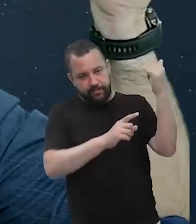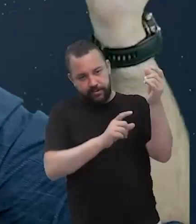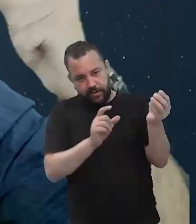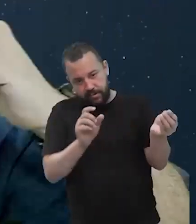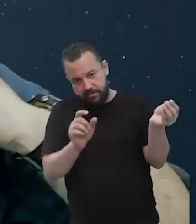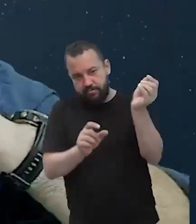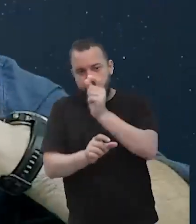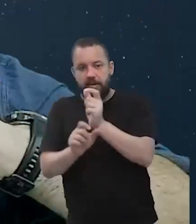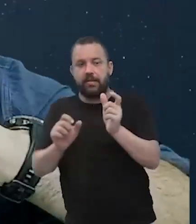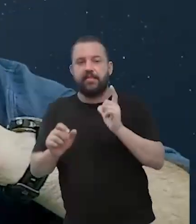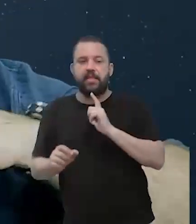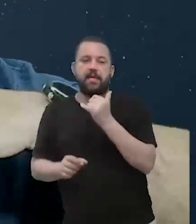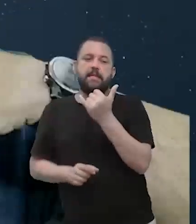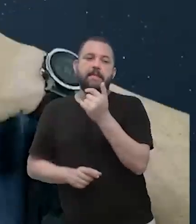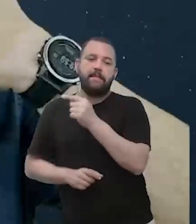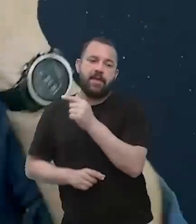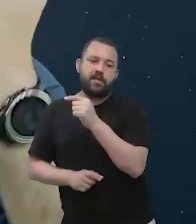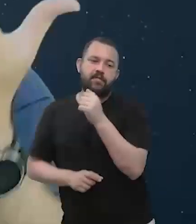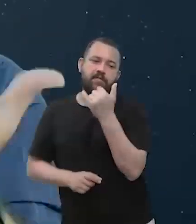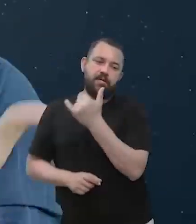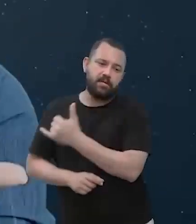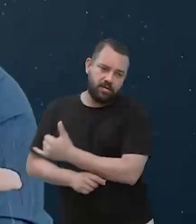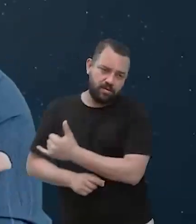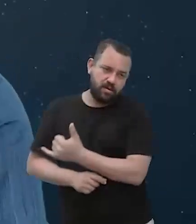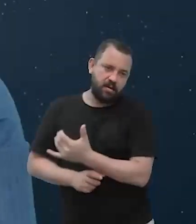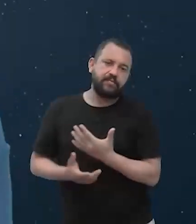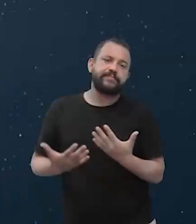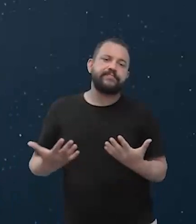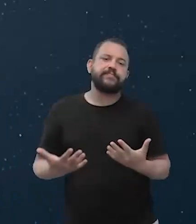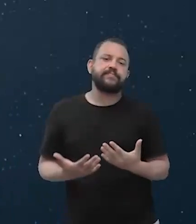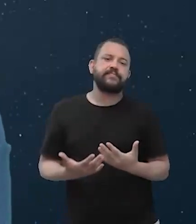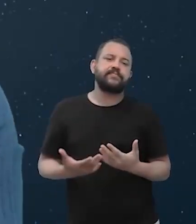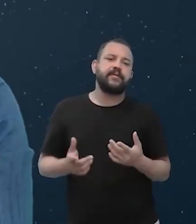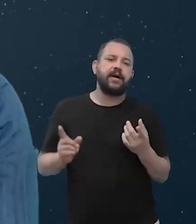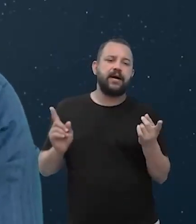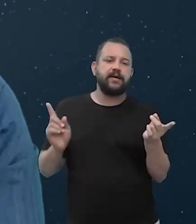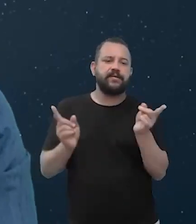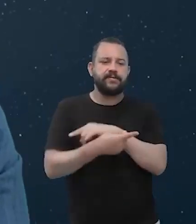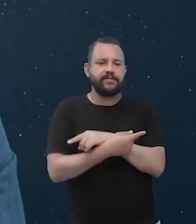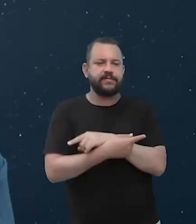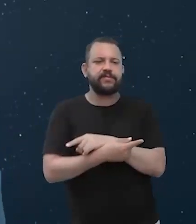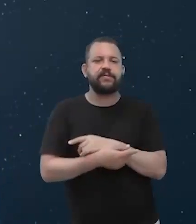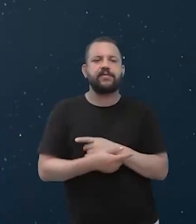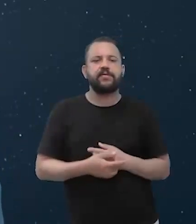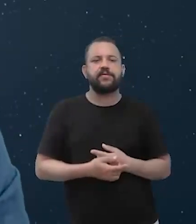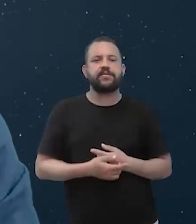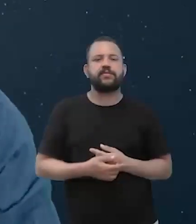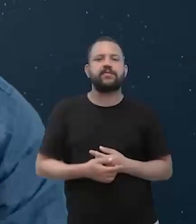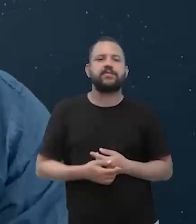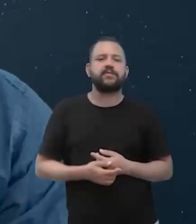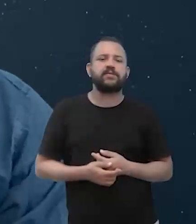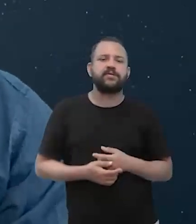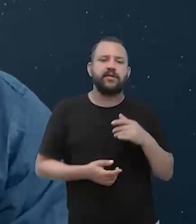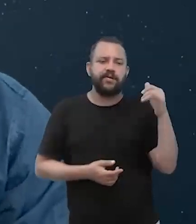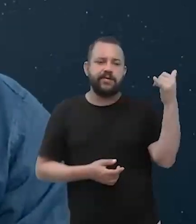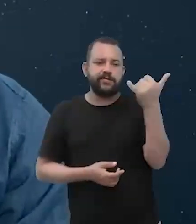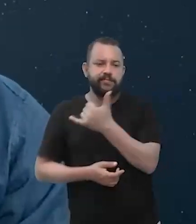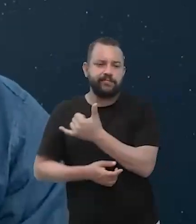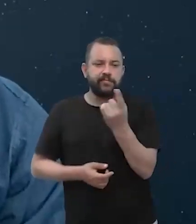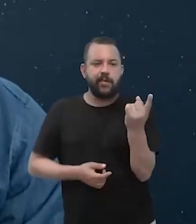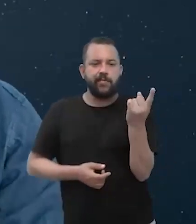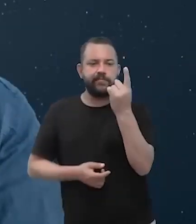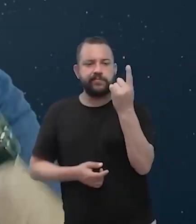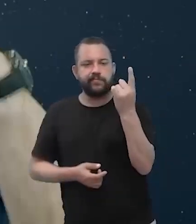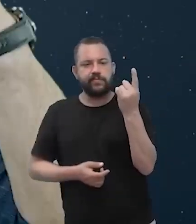menos energia. E essa energia de trânsito, essa energia que está sendo transmitida do corpo de